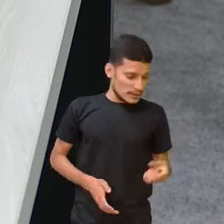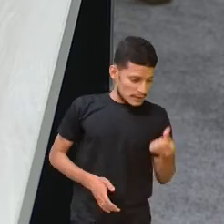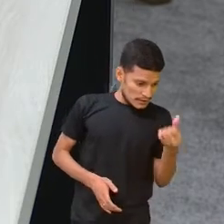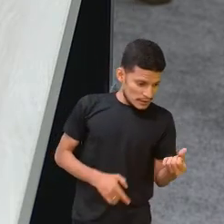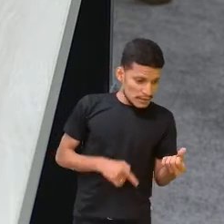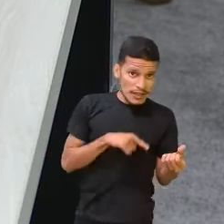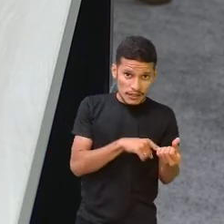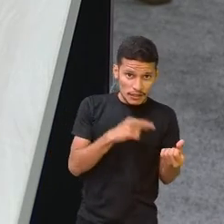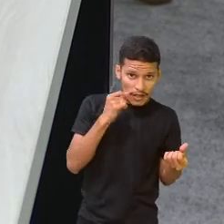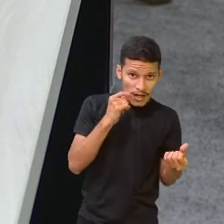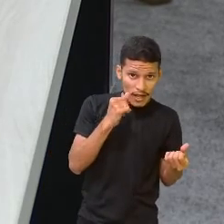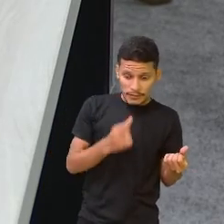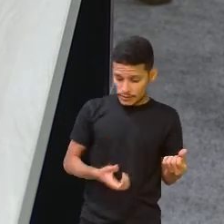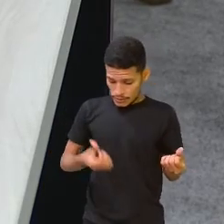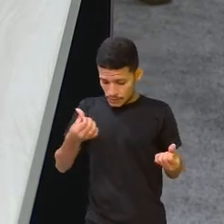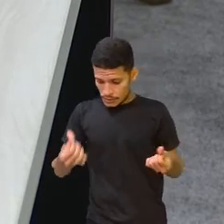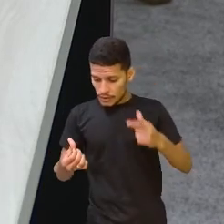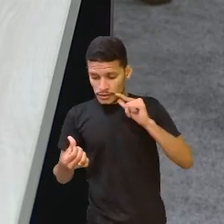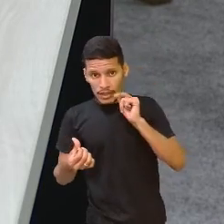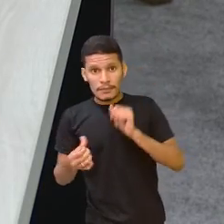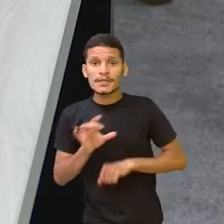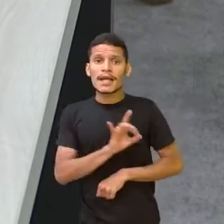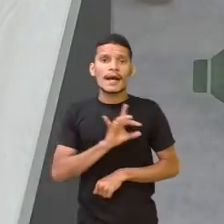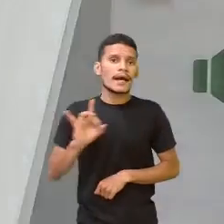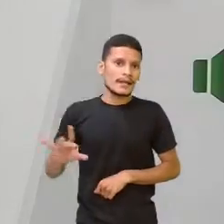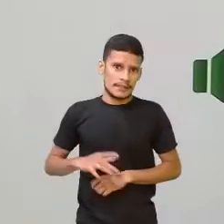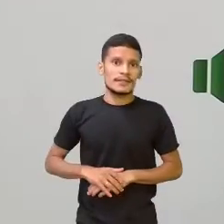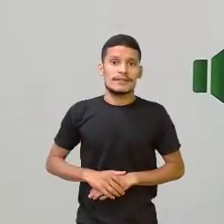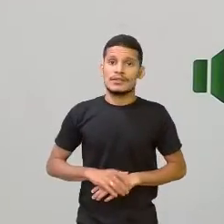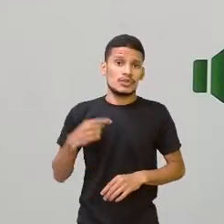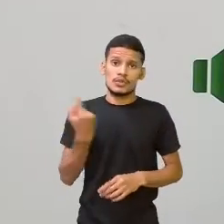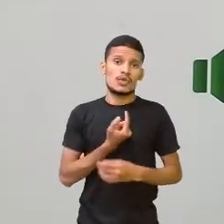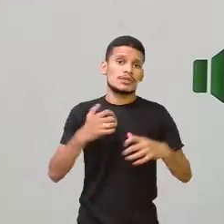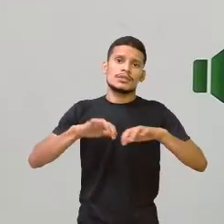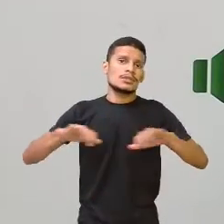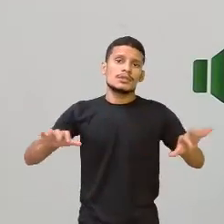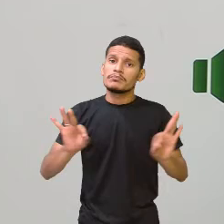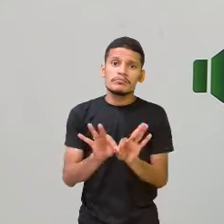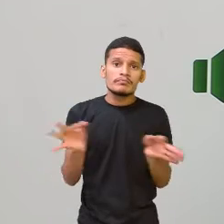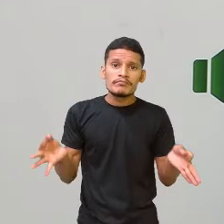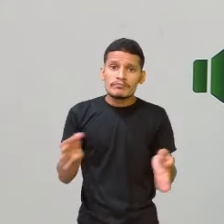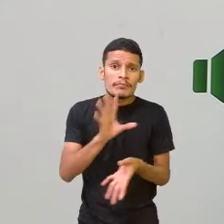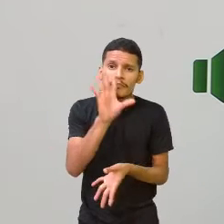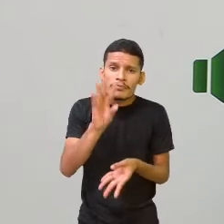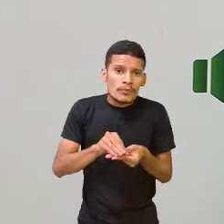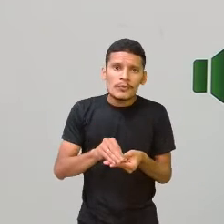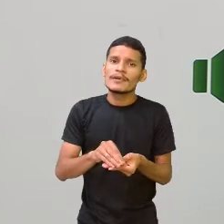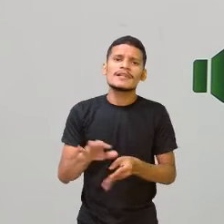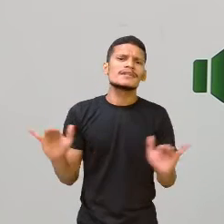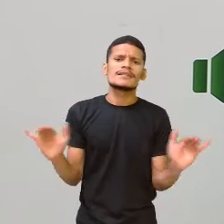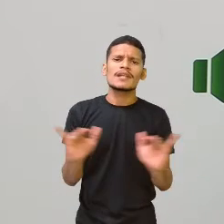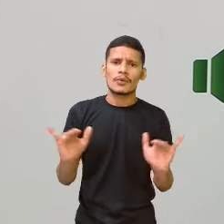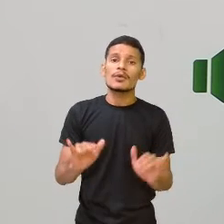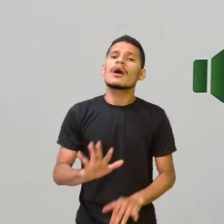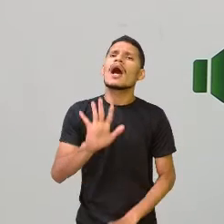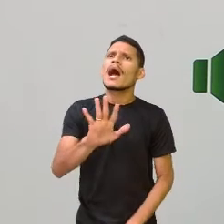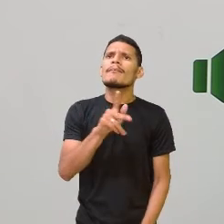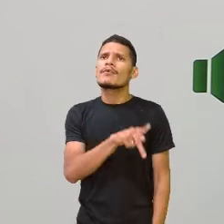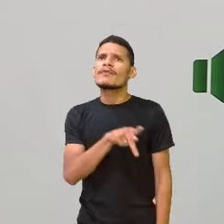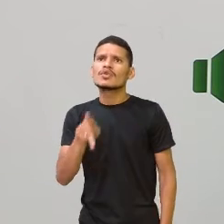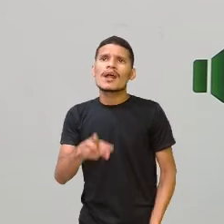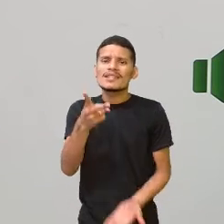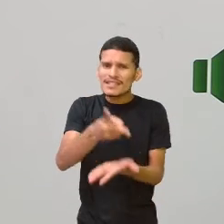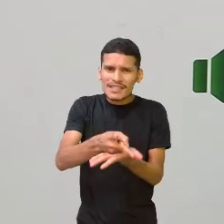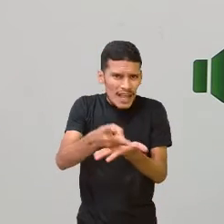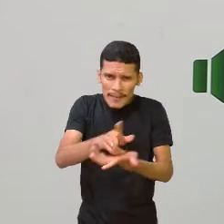6 lápis para cada uma. Pronto, fizemos a nossa divisão. Vê que tranquilo. Professora, é